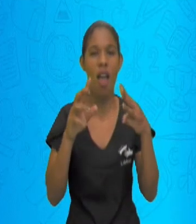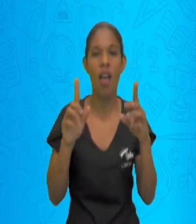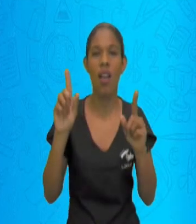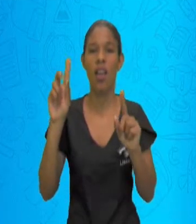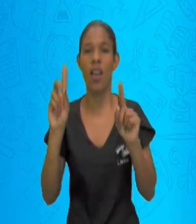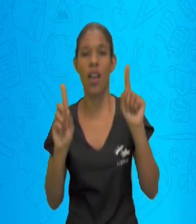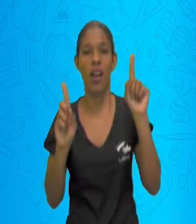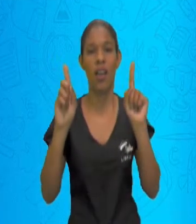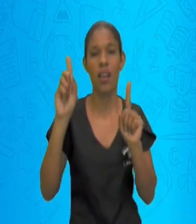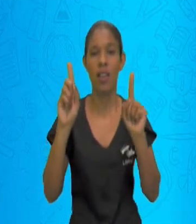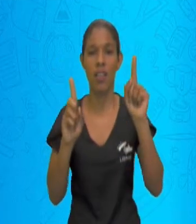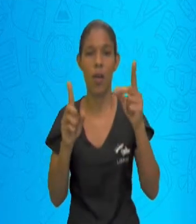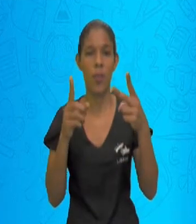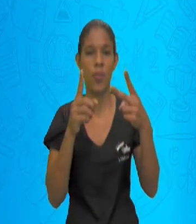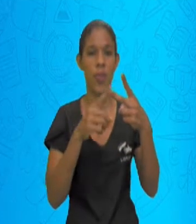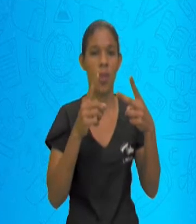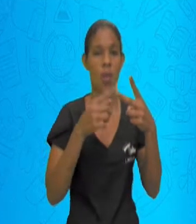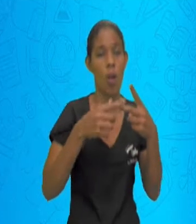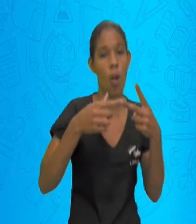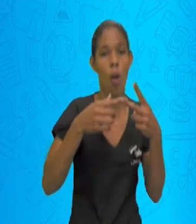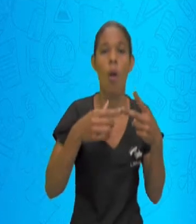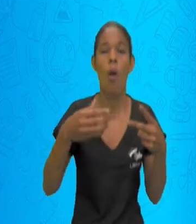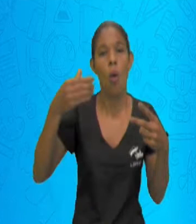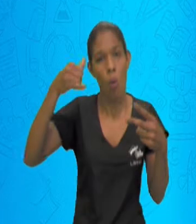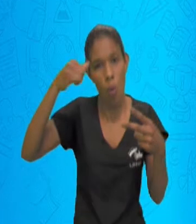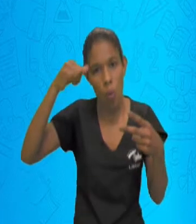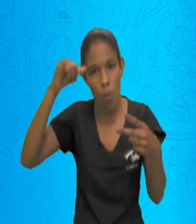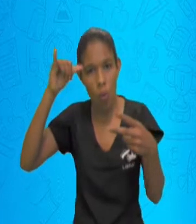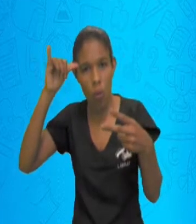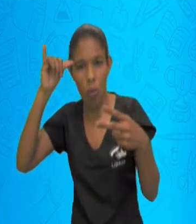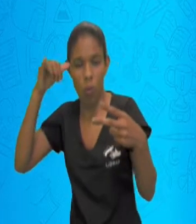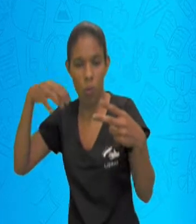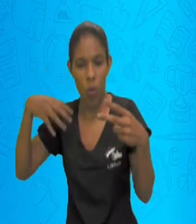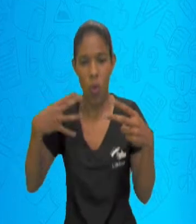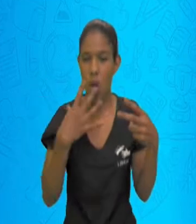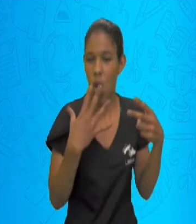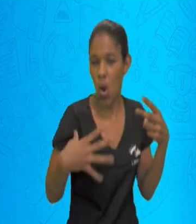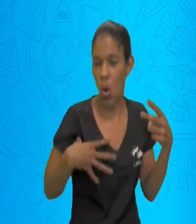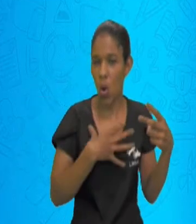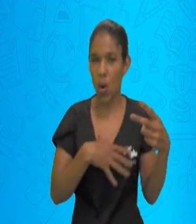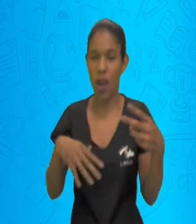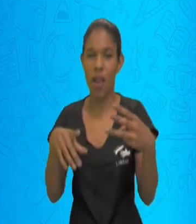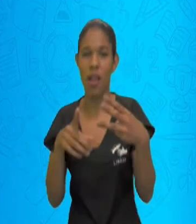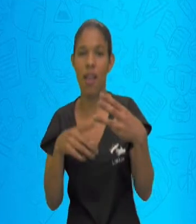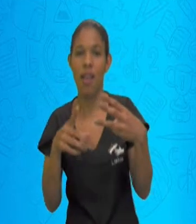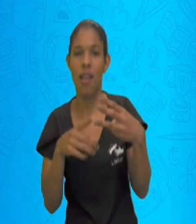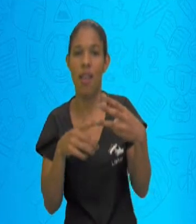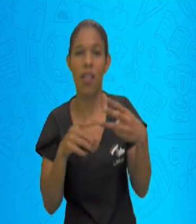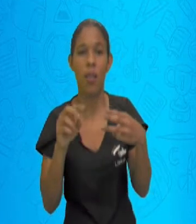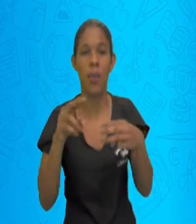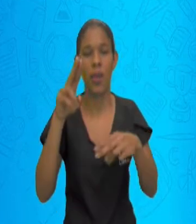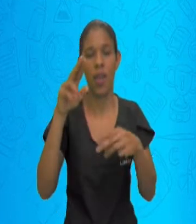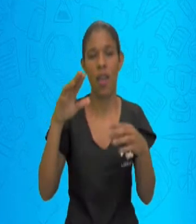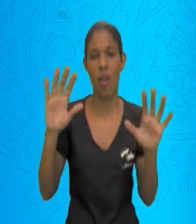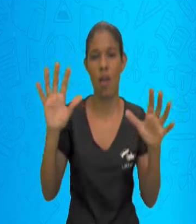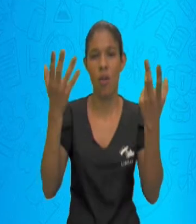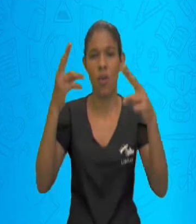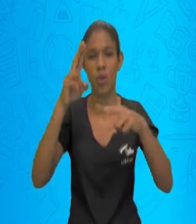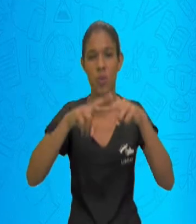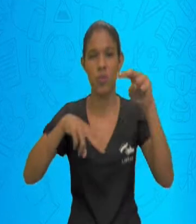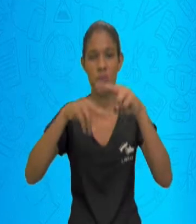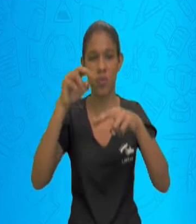entender um pouquinho o que é manifestação artístico-cultural. As manifestações artístico-culturais deixaram de ser